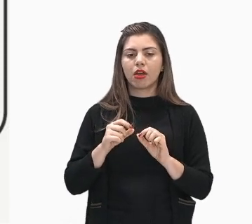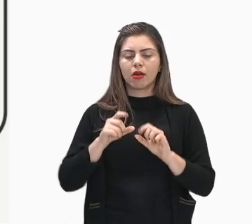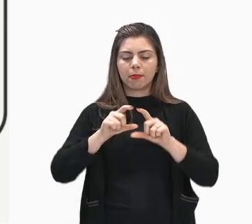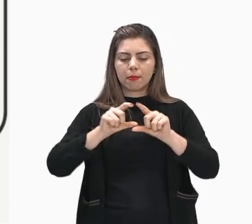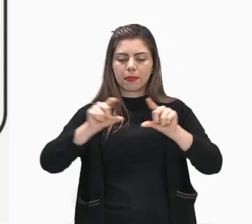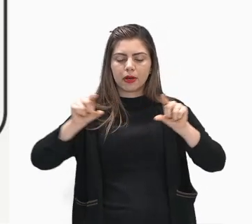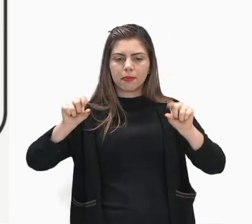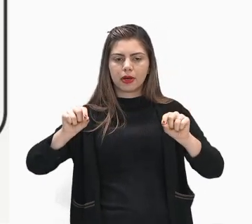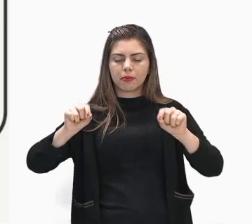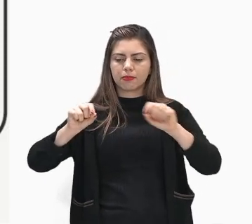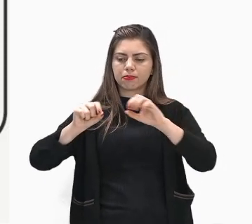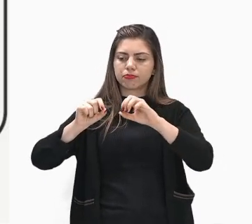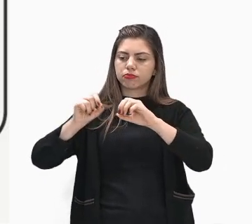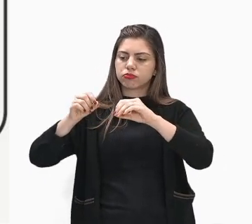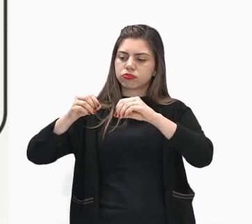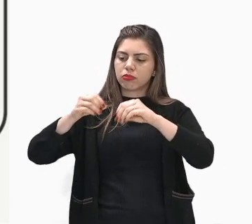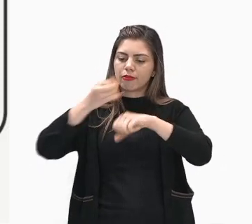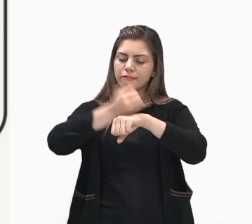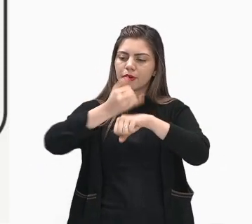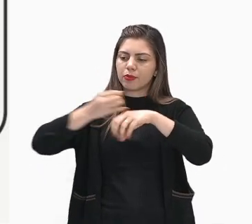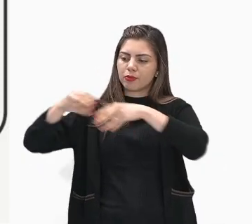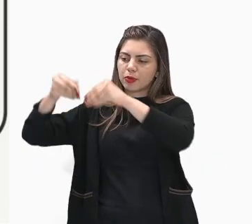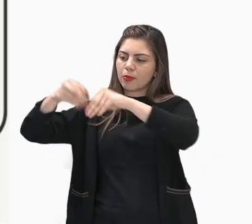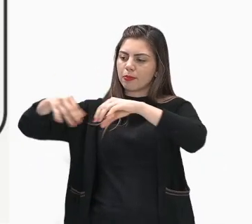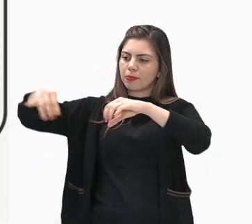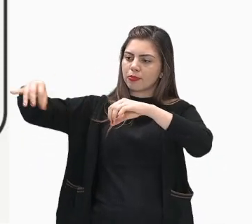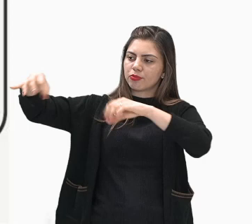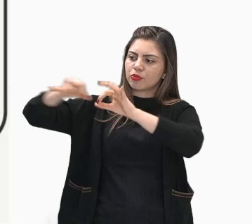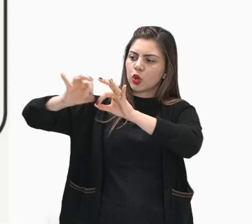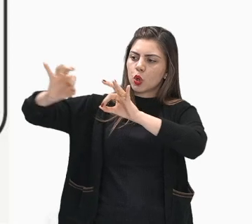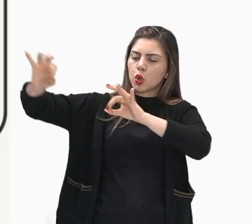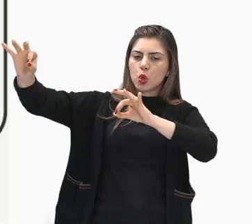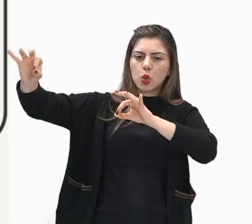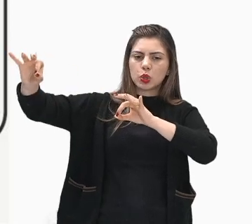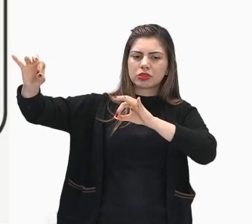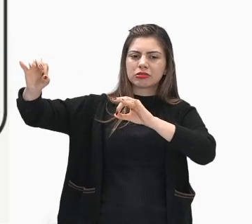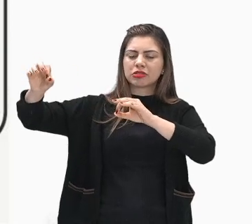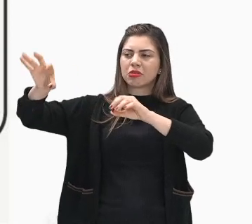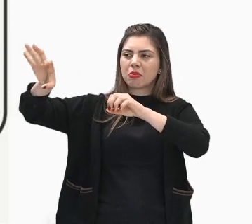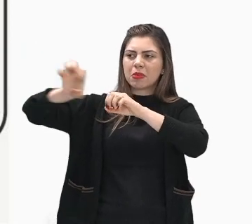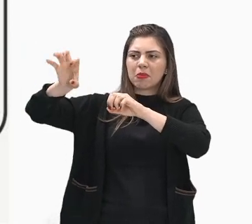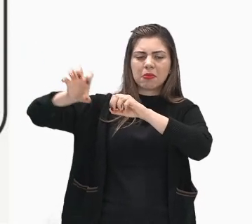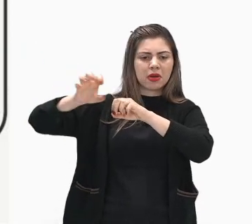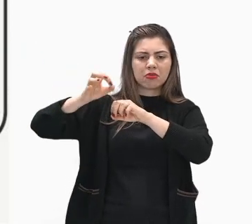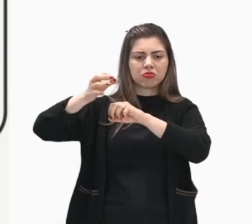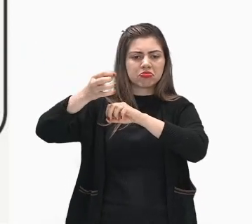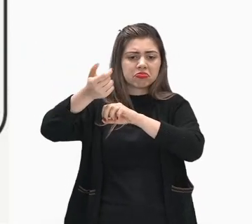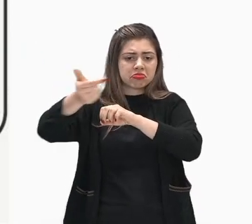aqui, ó, quase eu não tenho limalha de ferro. Por quê? Porque quanto mais distante